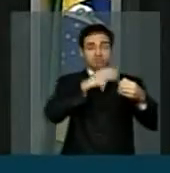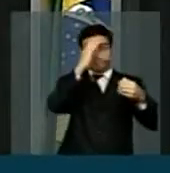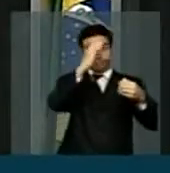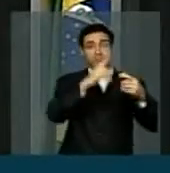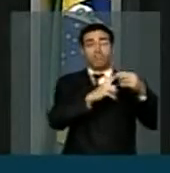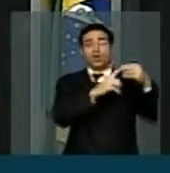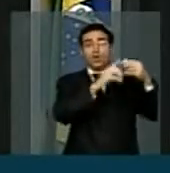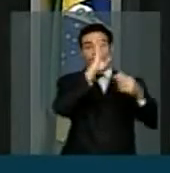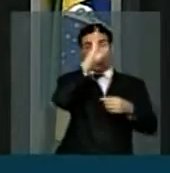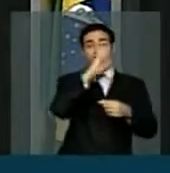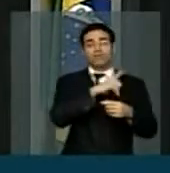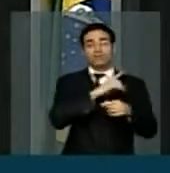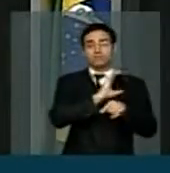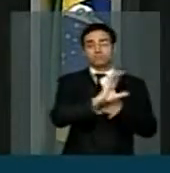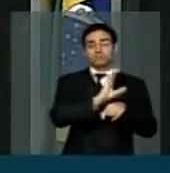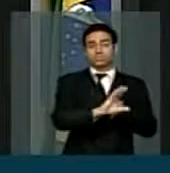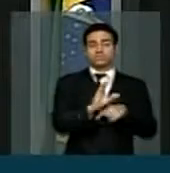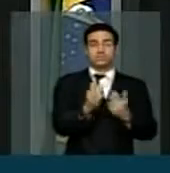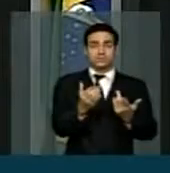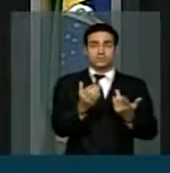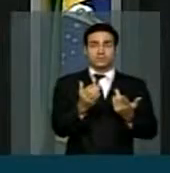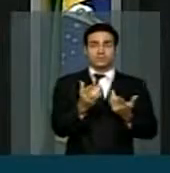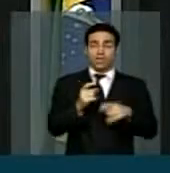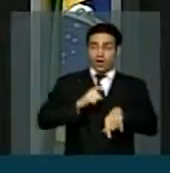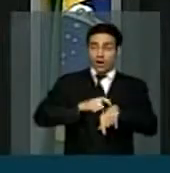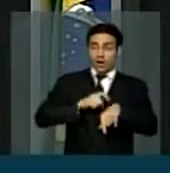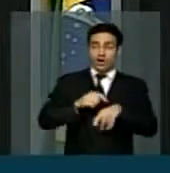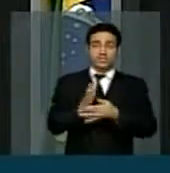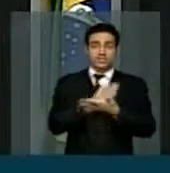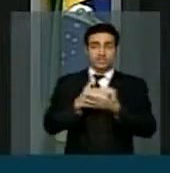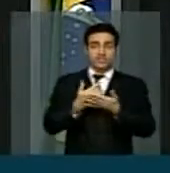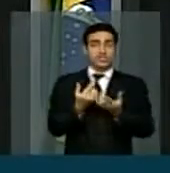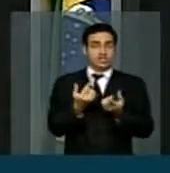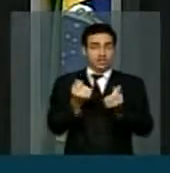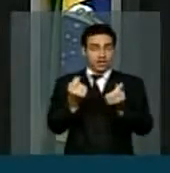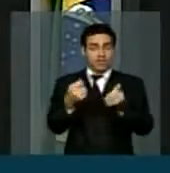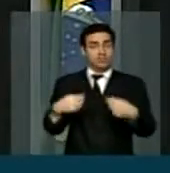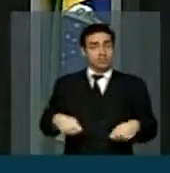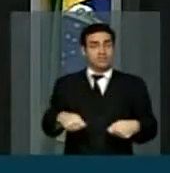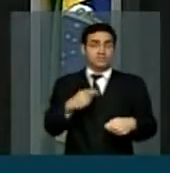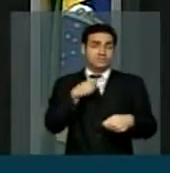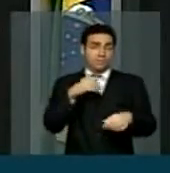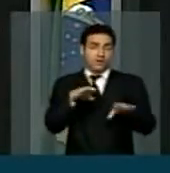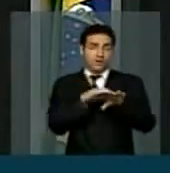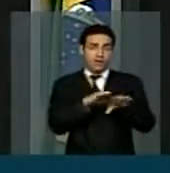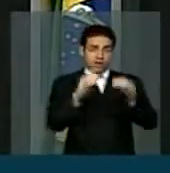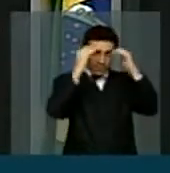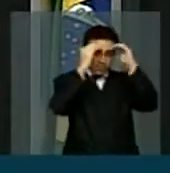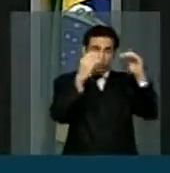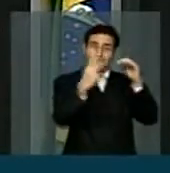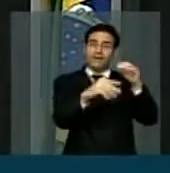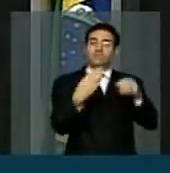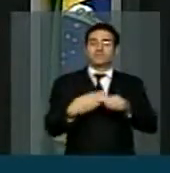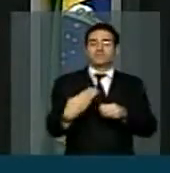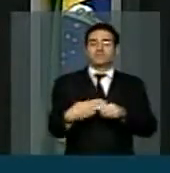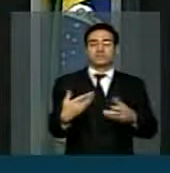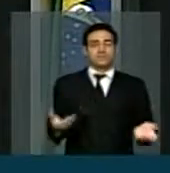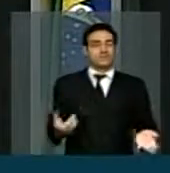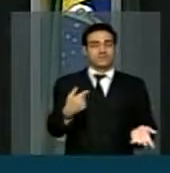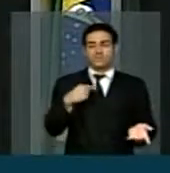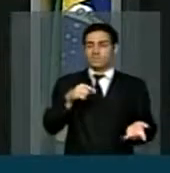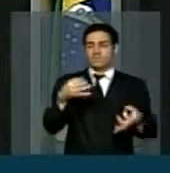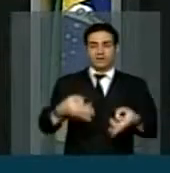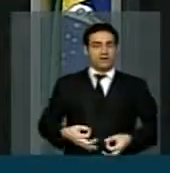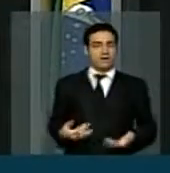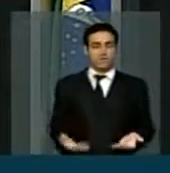prioridade com os estados na repartição da riqueza nacional. E não é justo, presidente, que